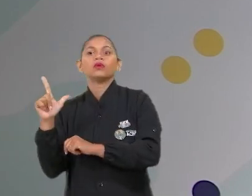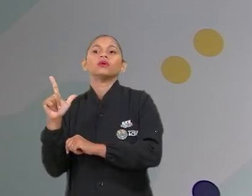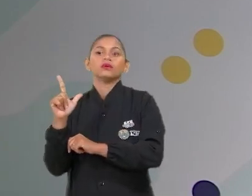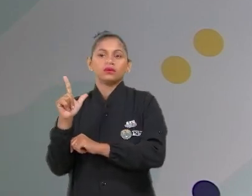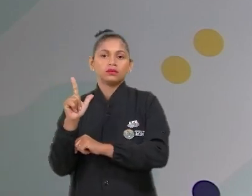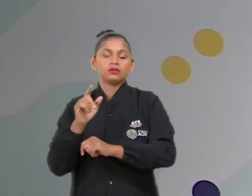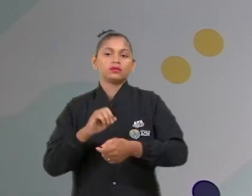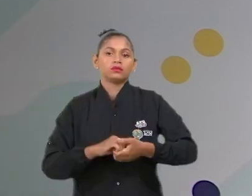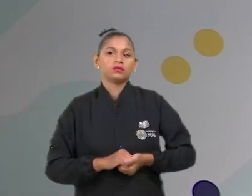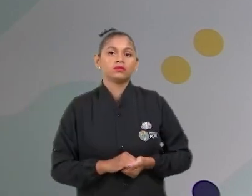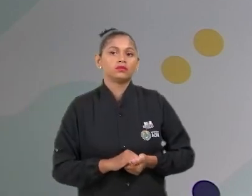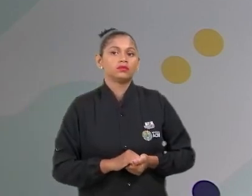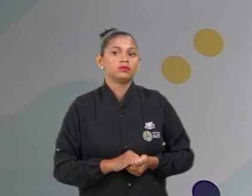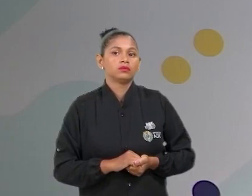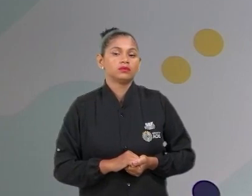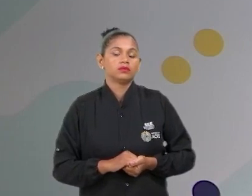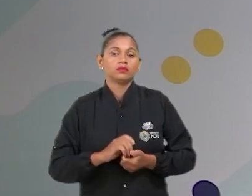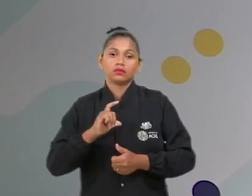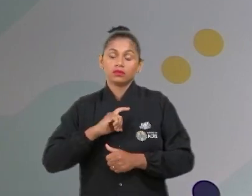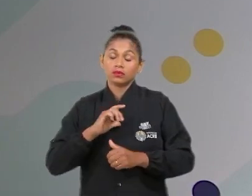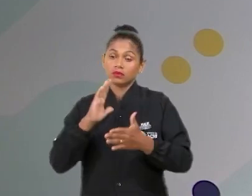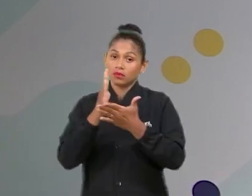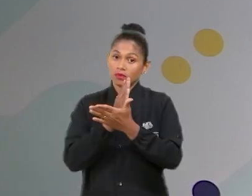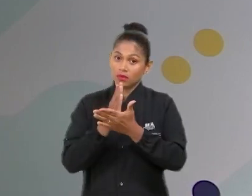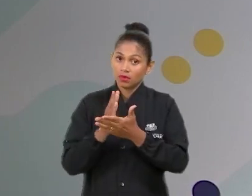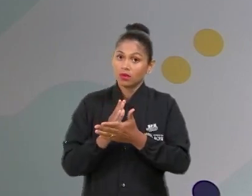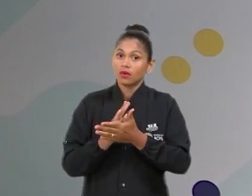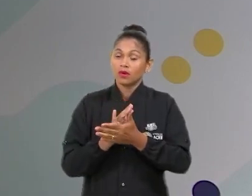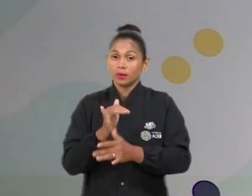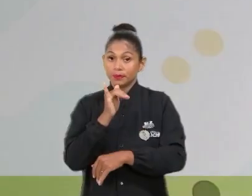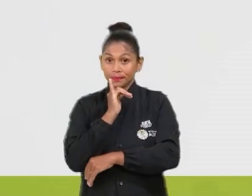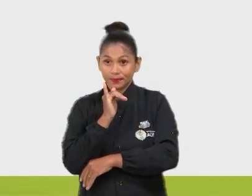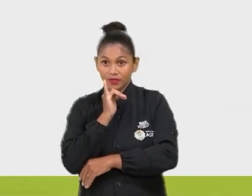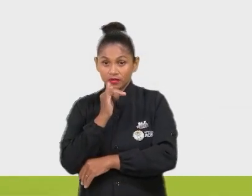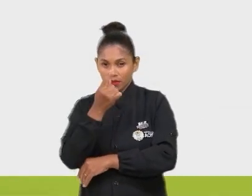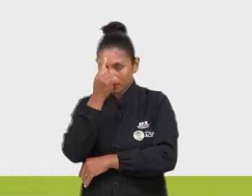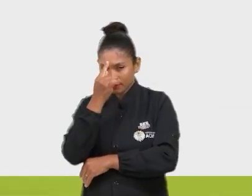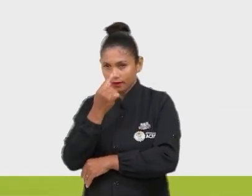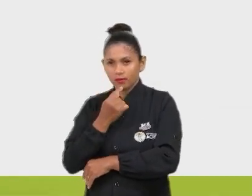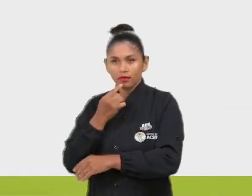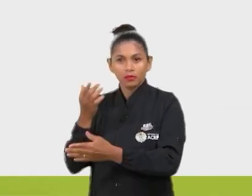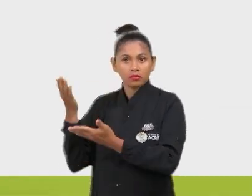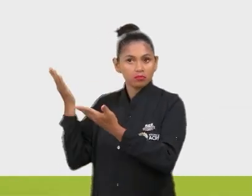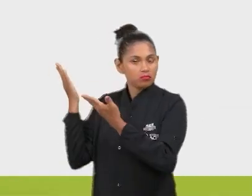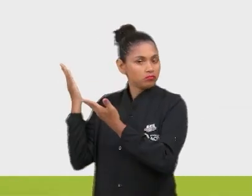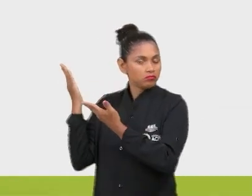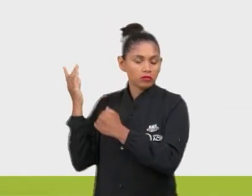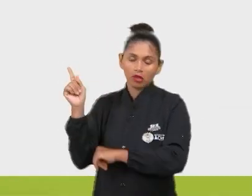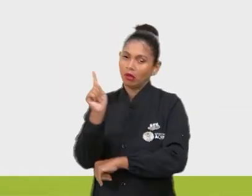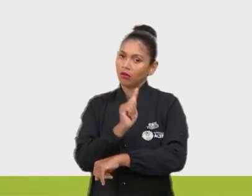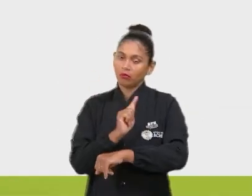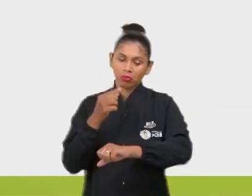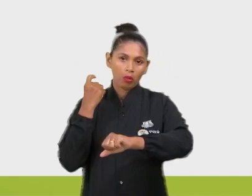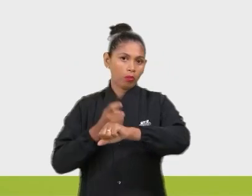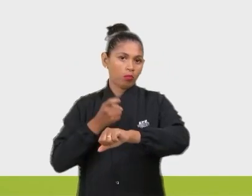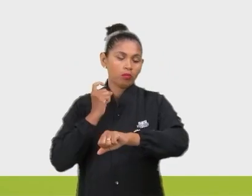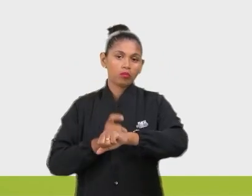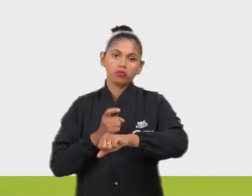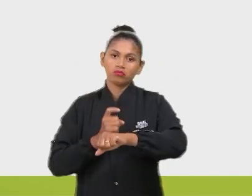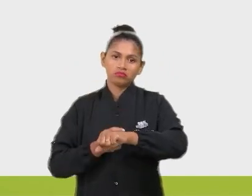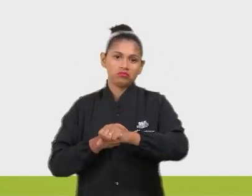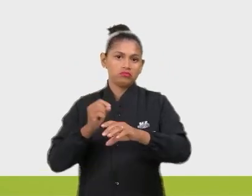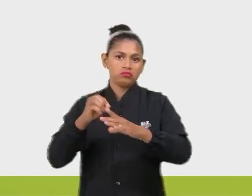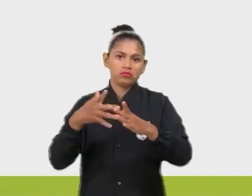não metais. Existe aqui até alguns exemplos na imagem desses não metais. Eles não são tão característicos